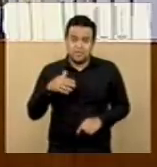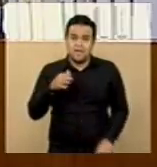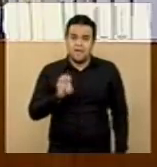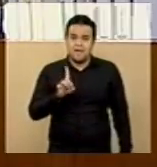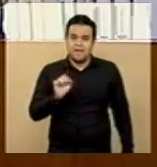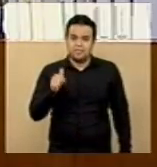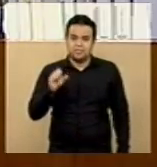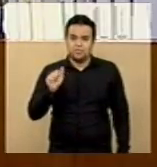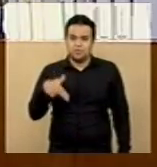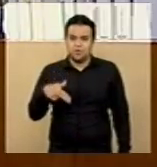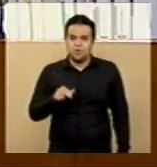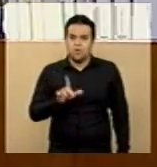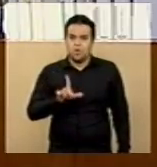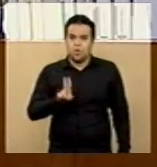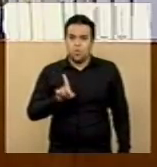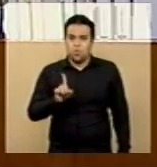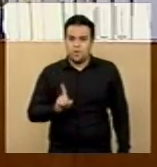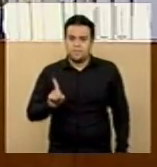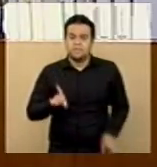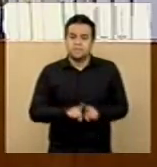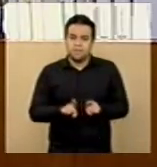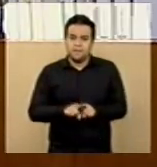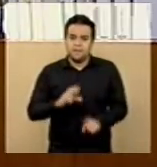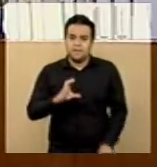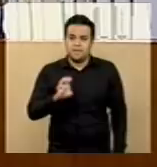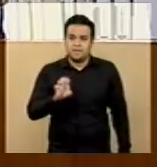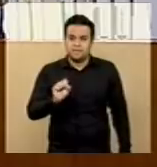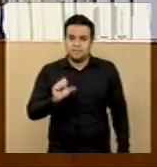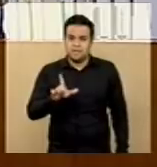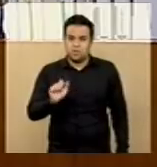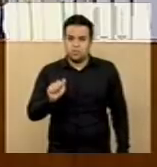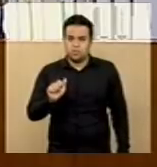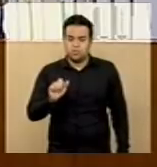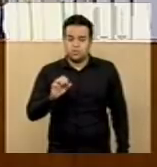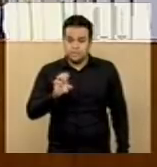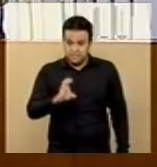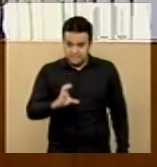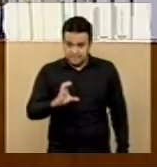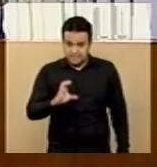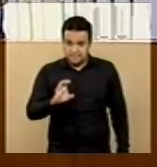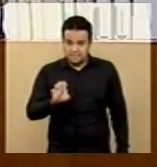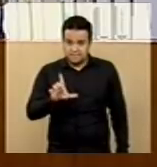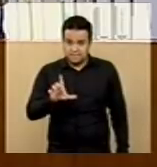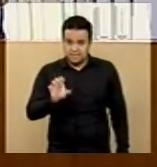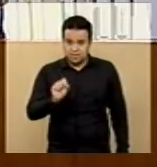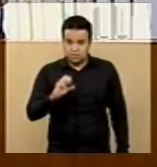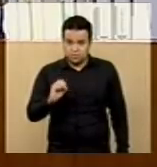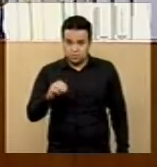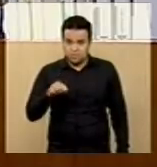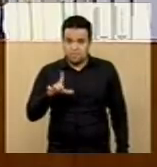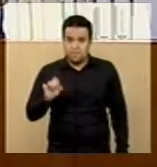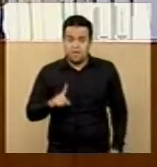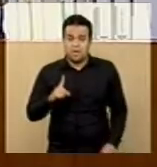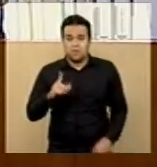Fachin, o ministro Luiz Fux e o ministro Celso de Mello. Diverge em parte o ministro Alexandre